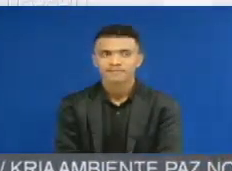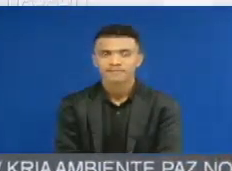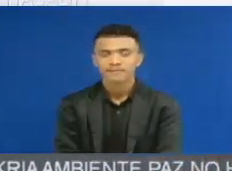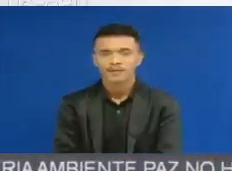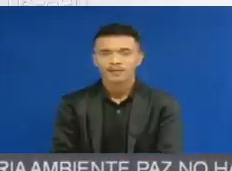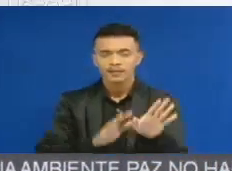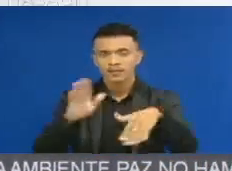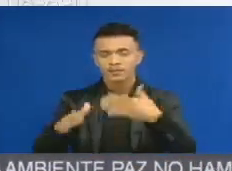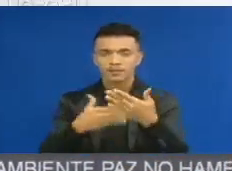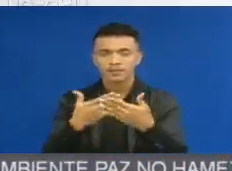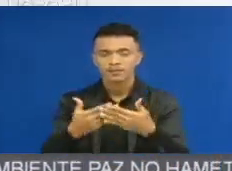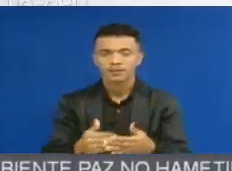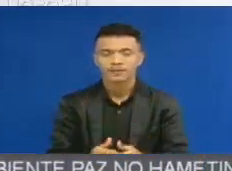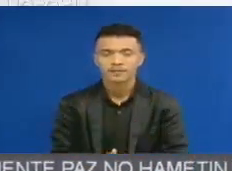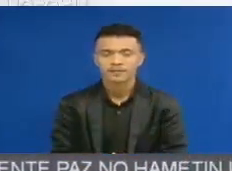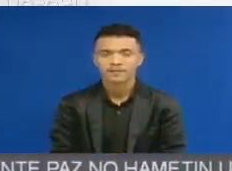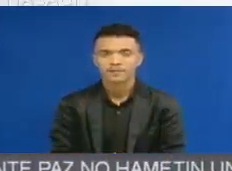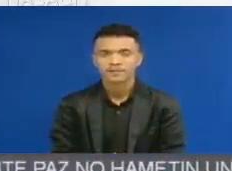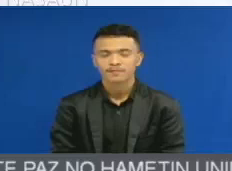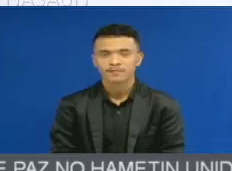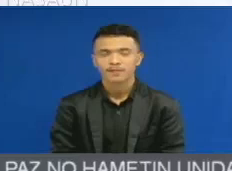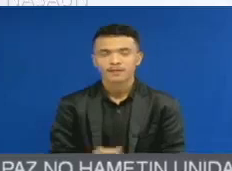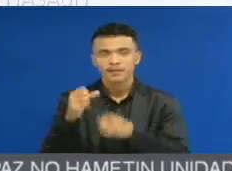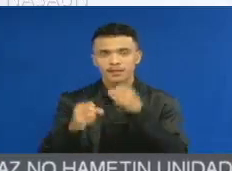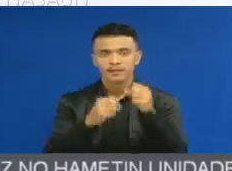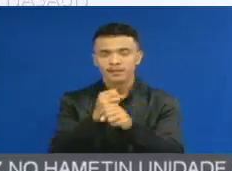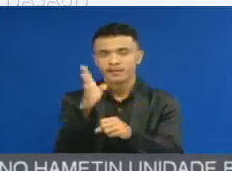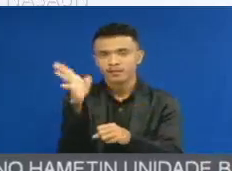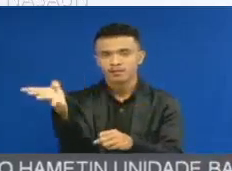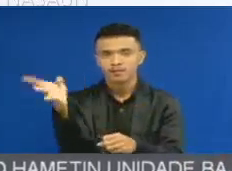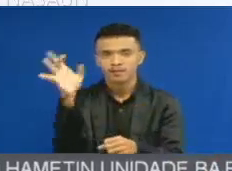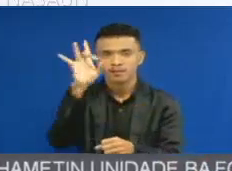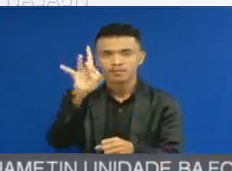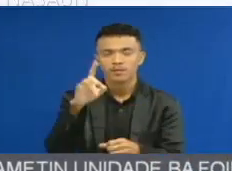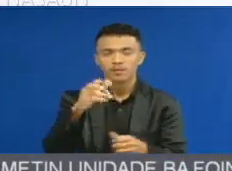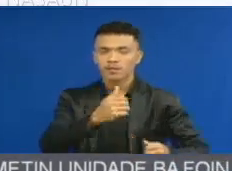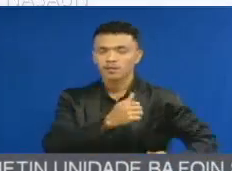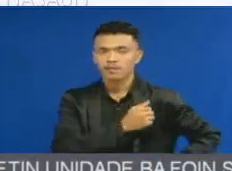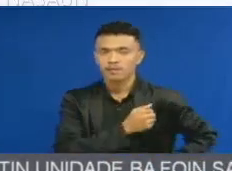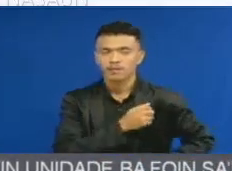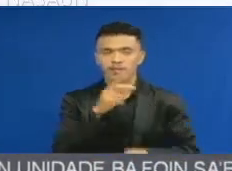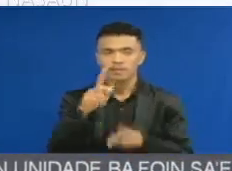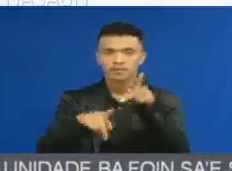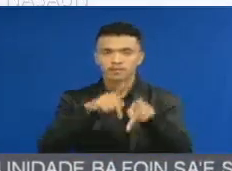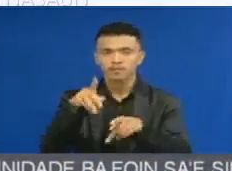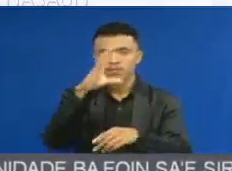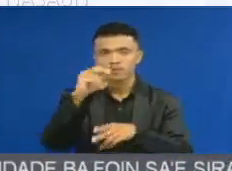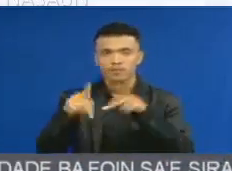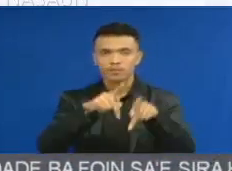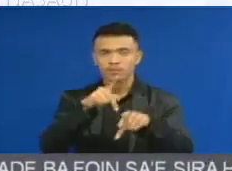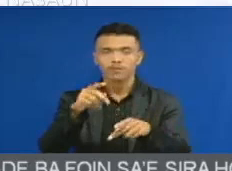Malon Carreno Ronandain RTTL. Durante tinang hatnunur resingwano. Valentil maka povo, no povo